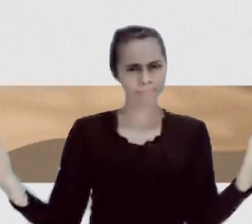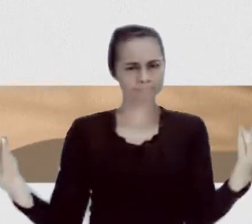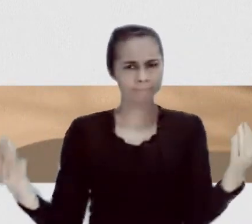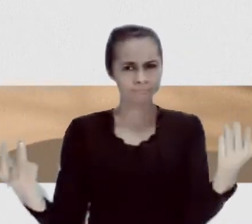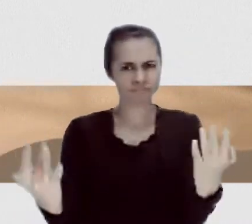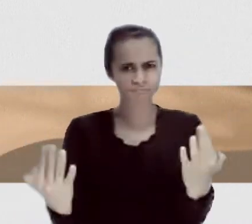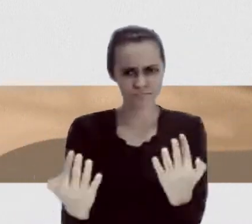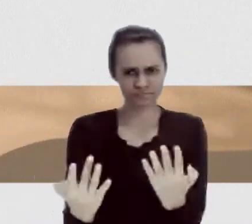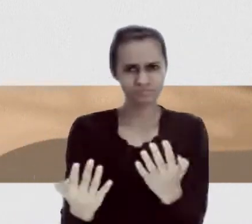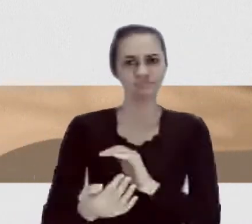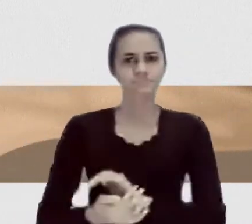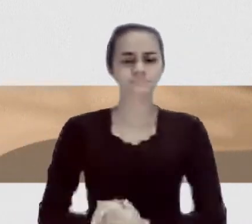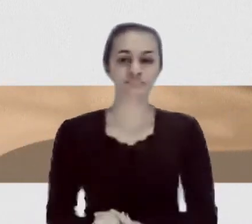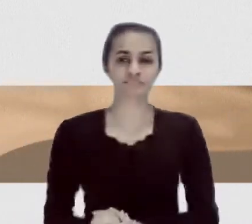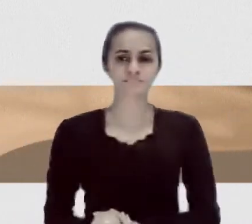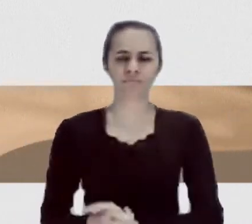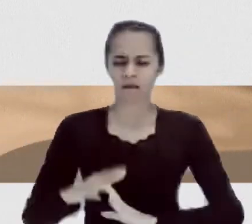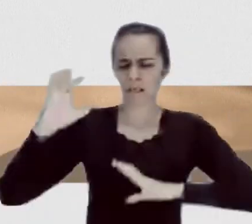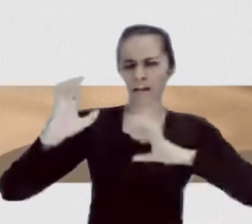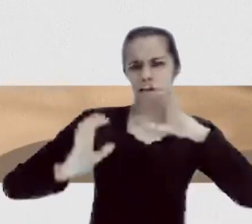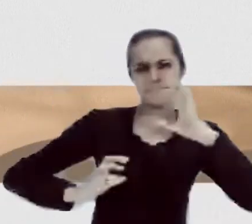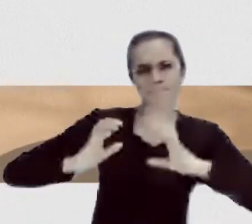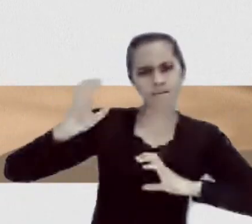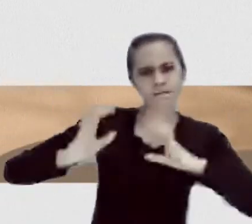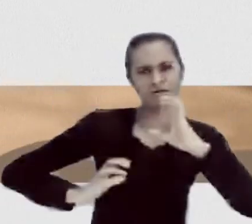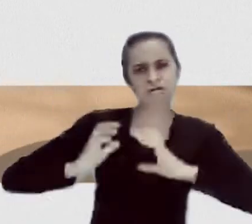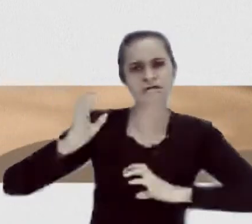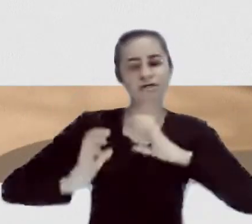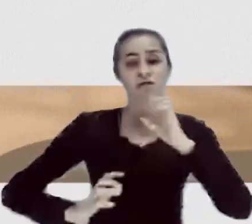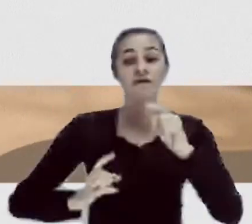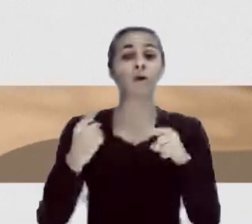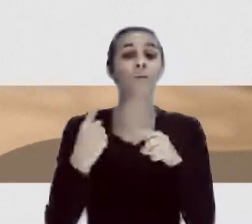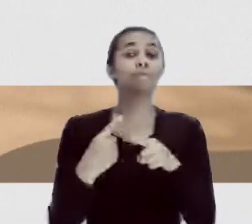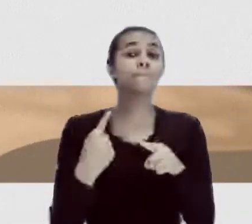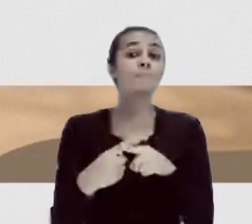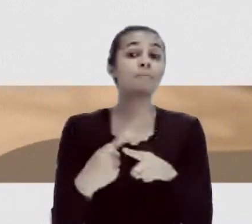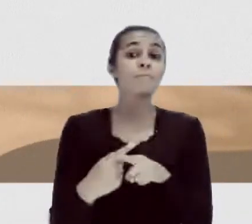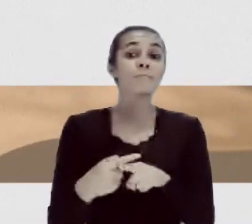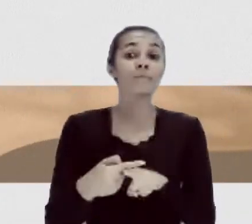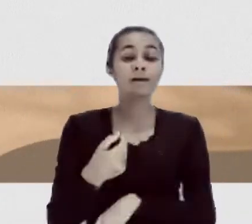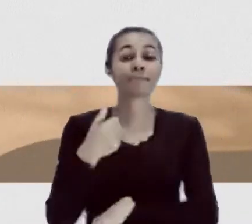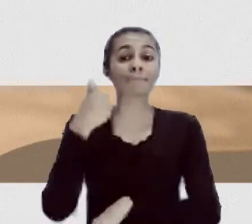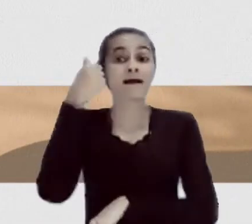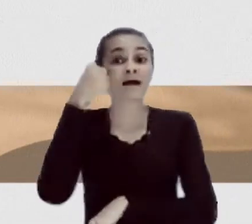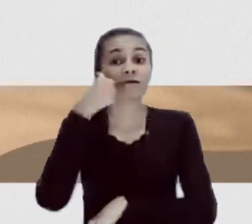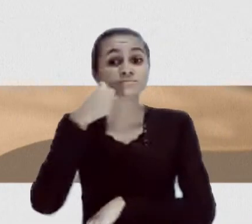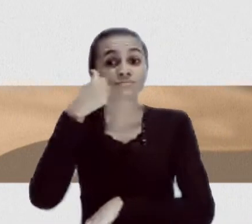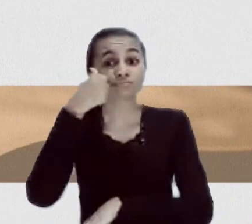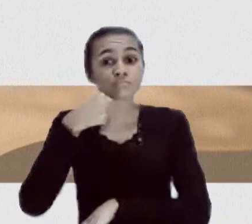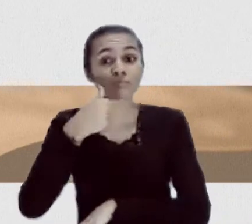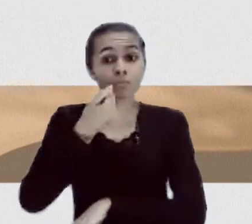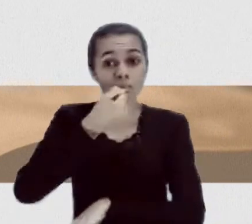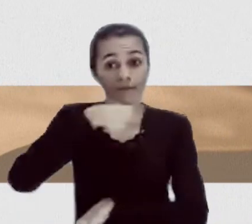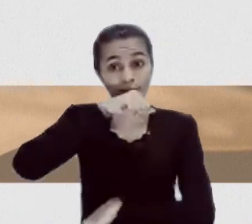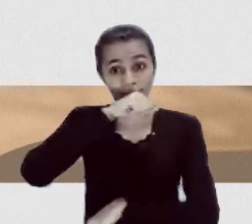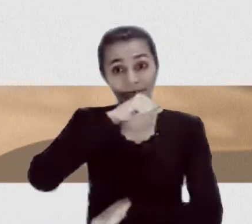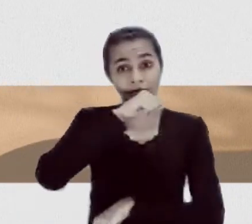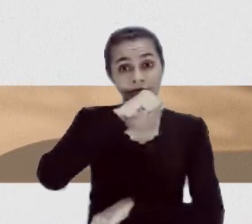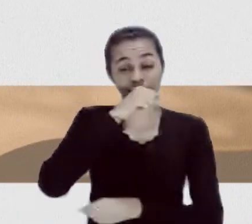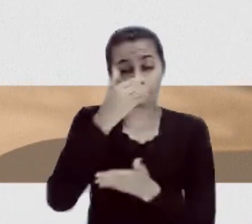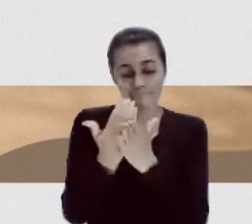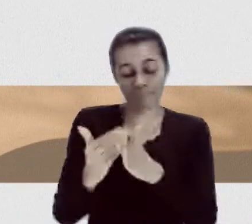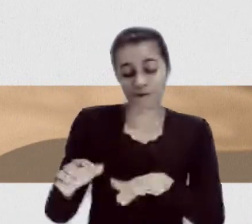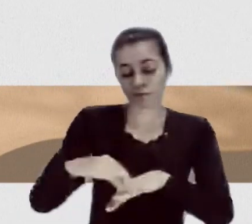fala hebraica, porque as viúvas estavam sendo esquecidas na distribuição diária de alimentos. Por